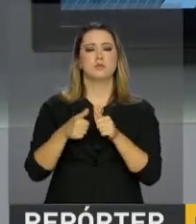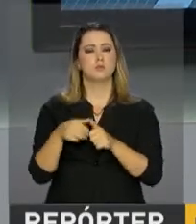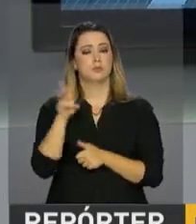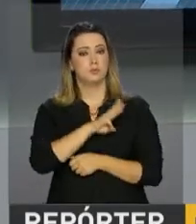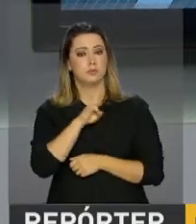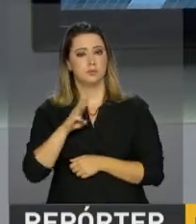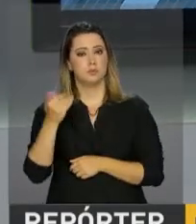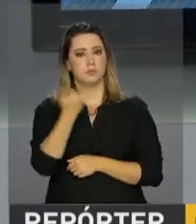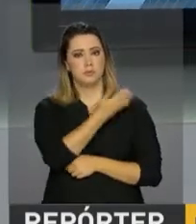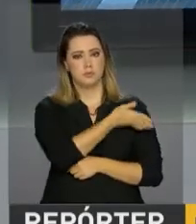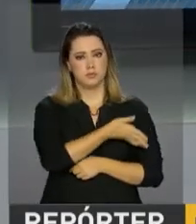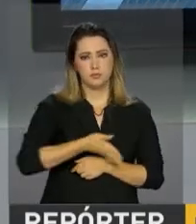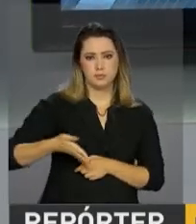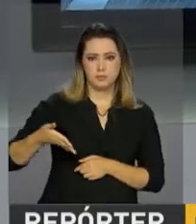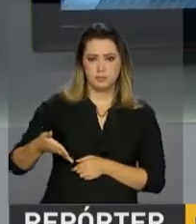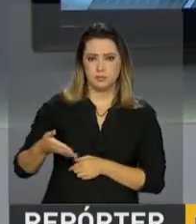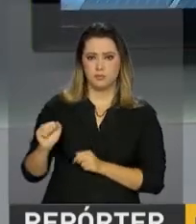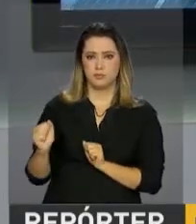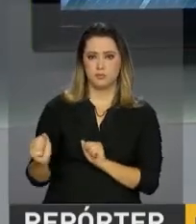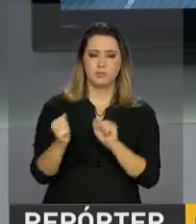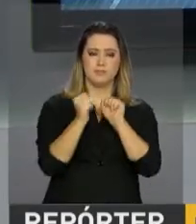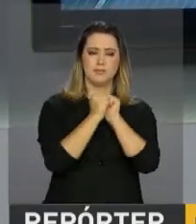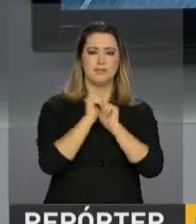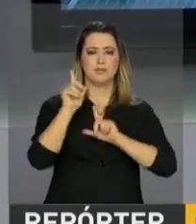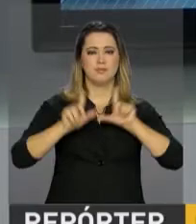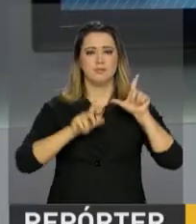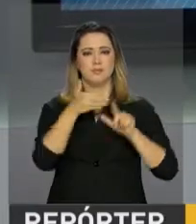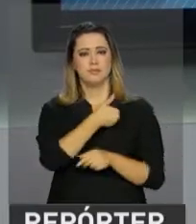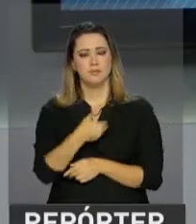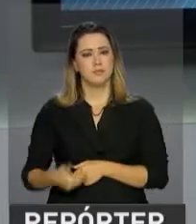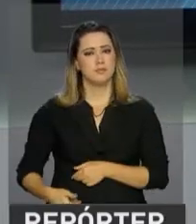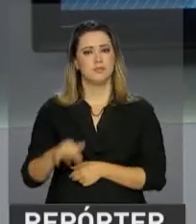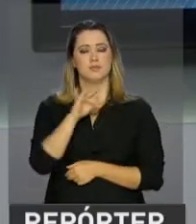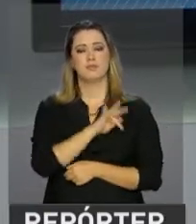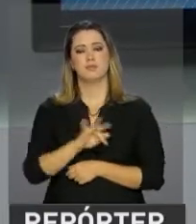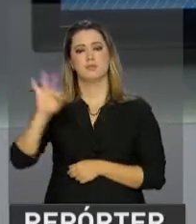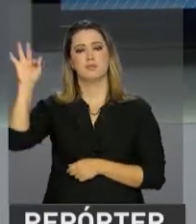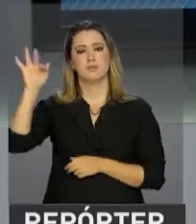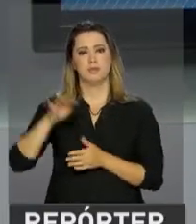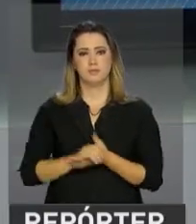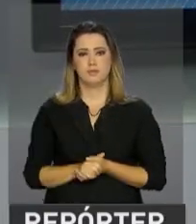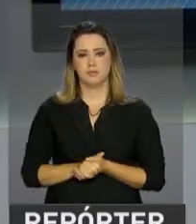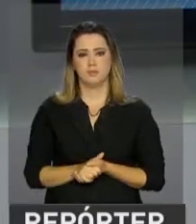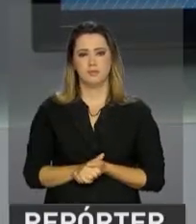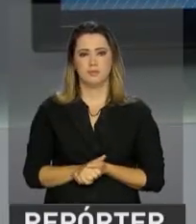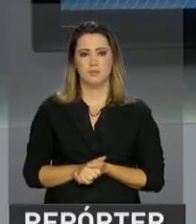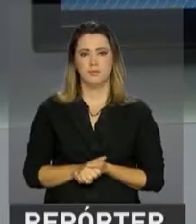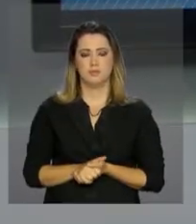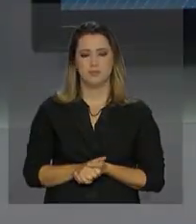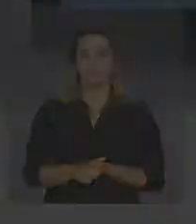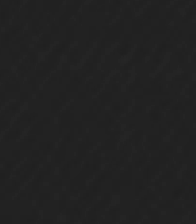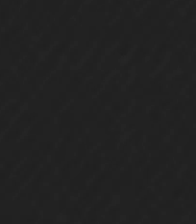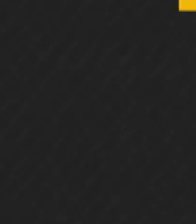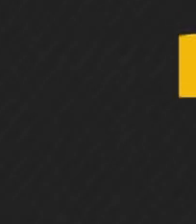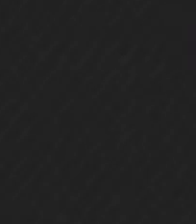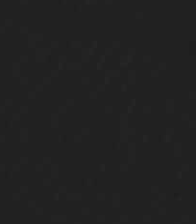também está na página da nbr na internet continue com a gente na nbr a tv do governo federal